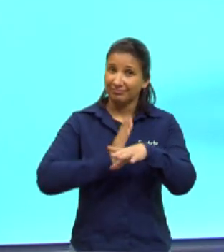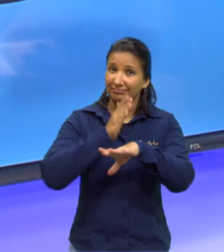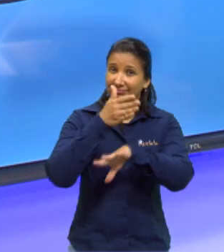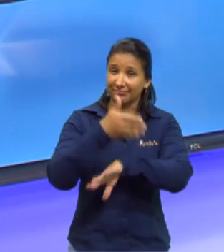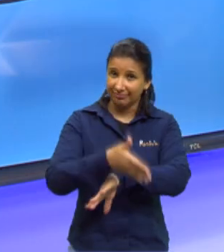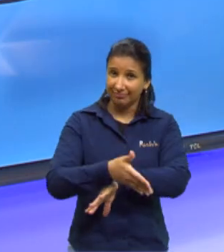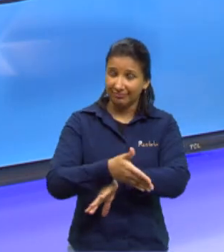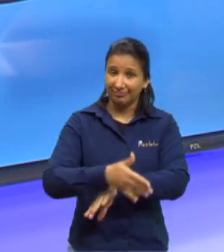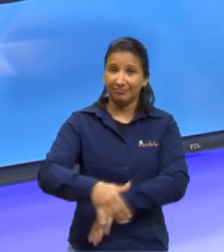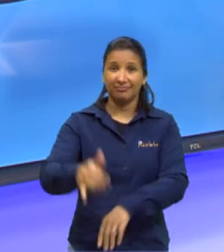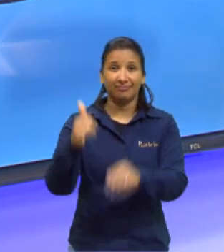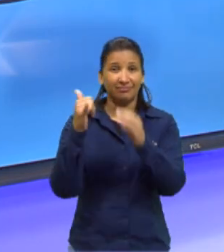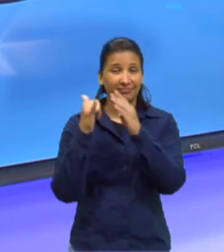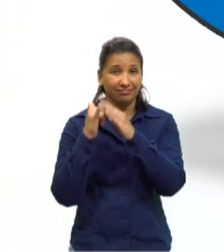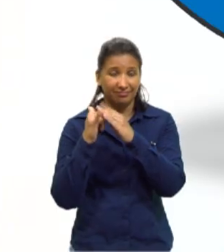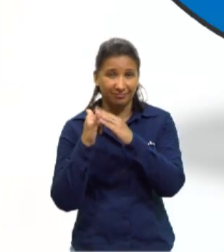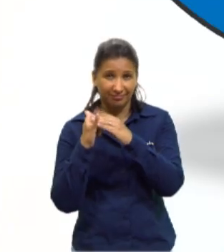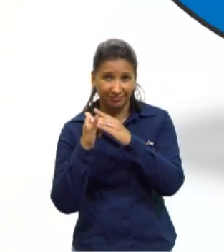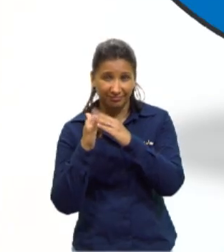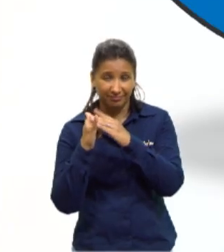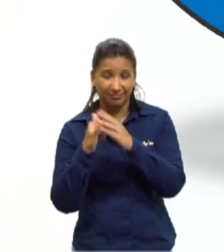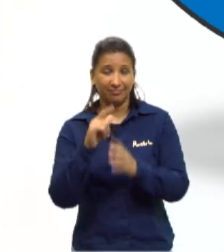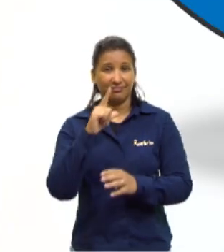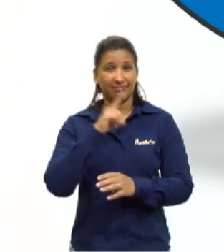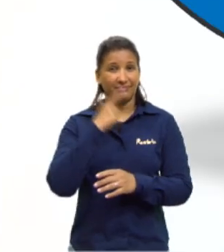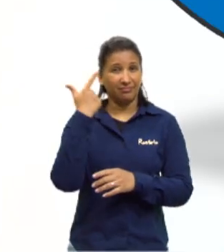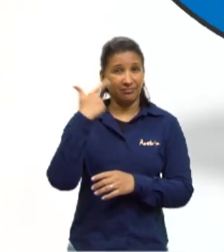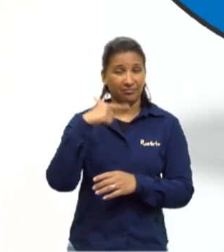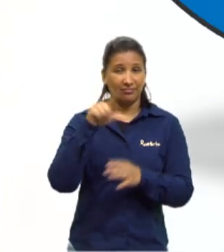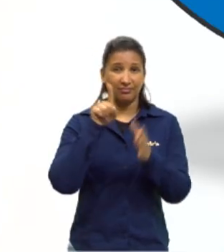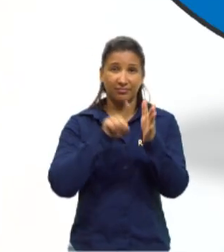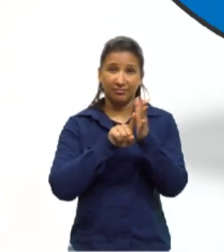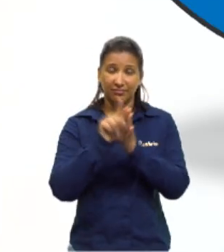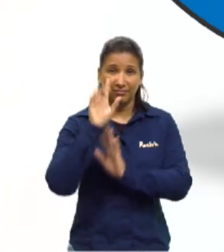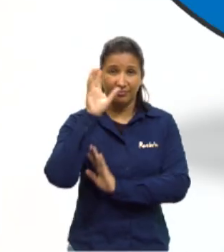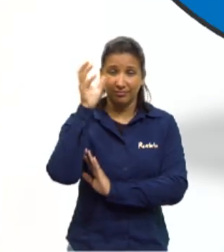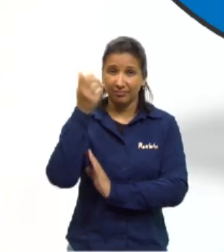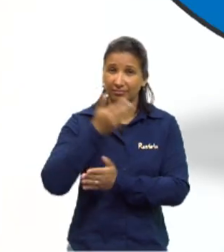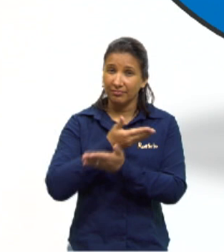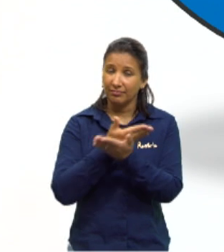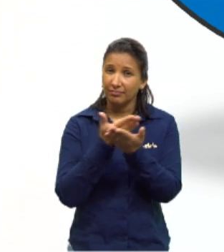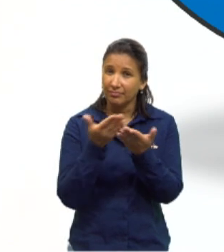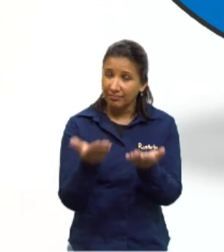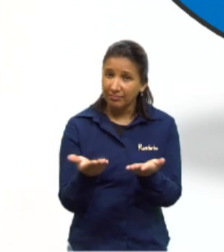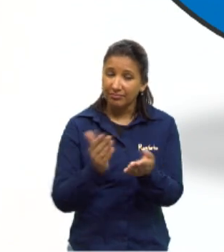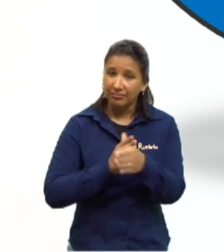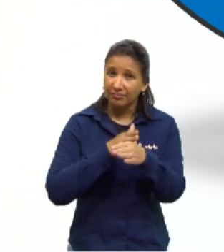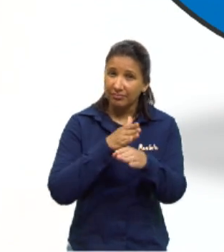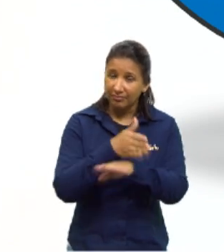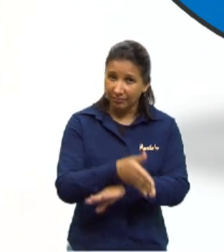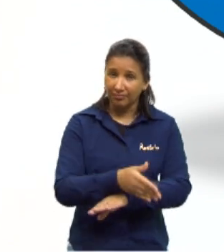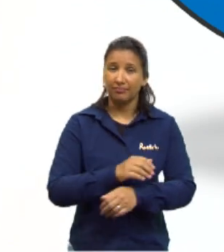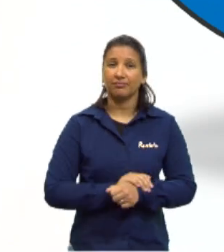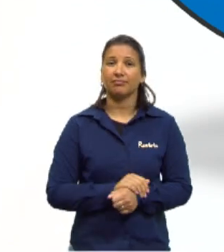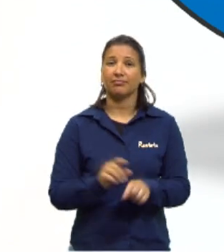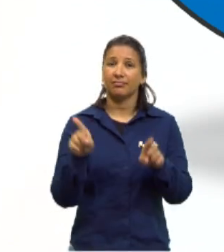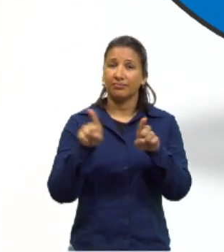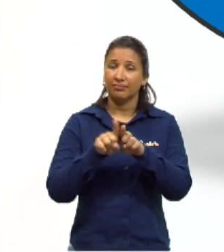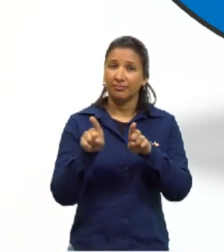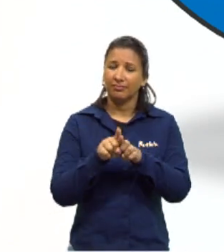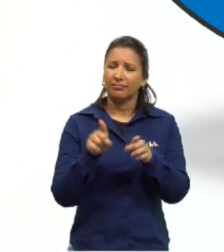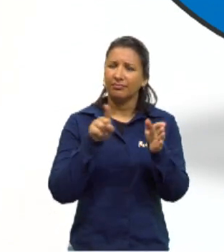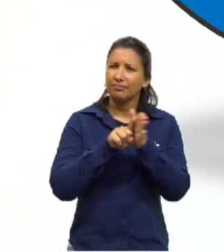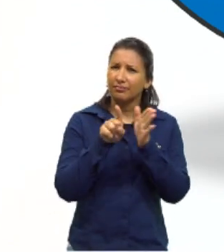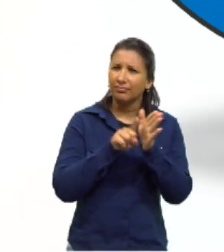sabem aonde, né? Lá no canal, onde vai ter outras questões sendo resolvidas para vocês. E as questões aqui da aula, que algumas